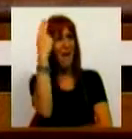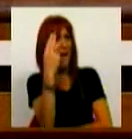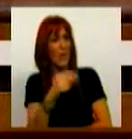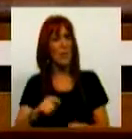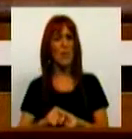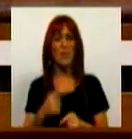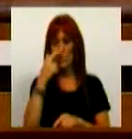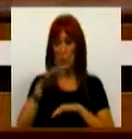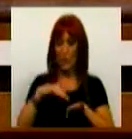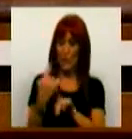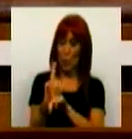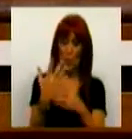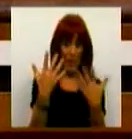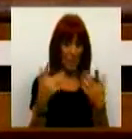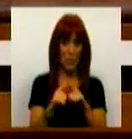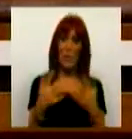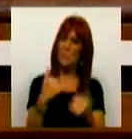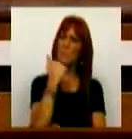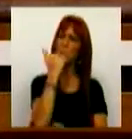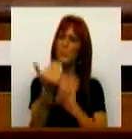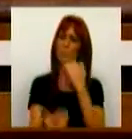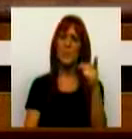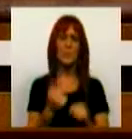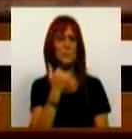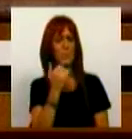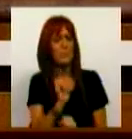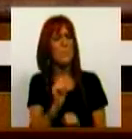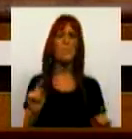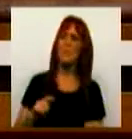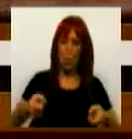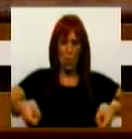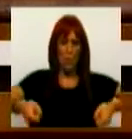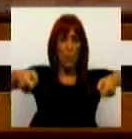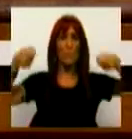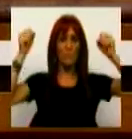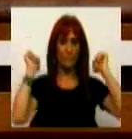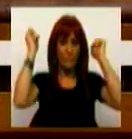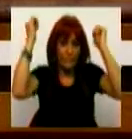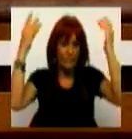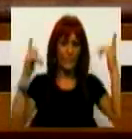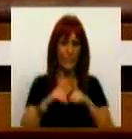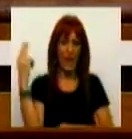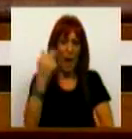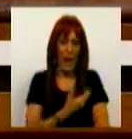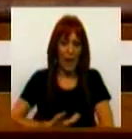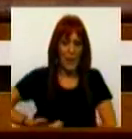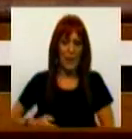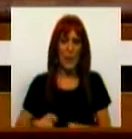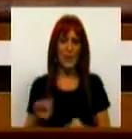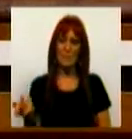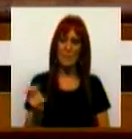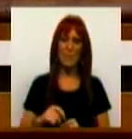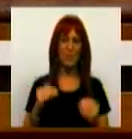e artesãos, de mãos hábeis no jeito de erguer os cestos. Esta arte tão antiga entrou